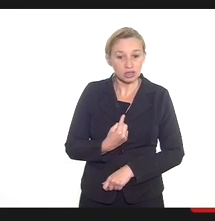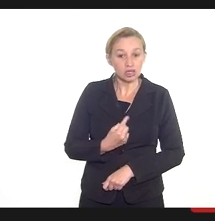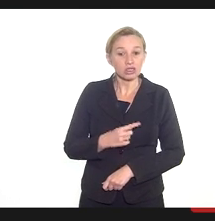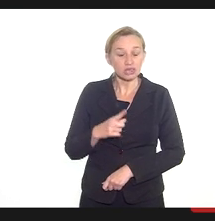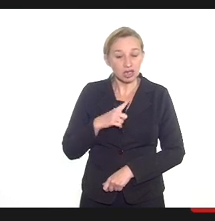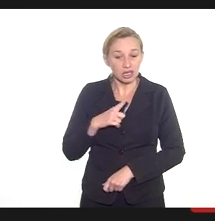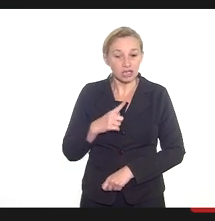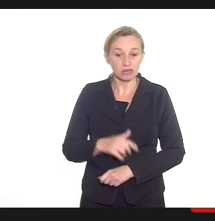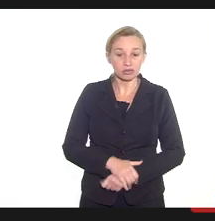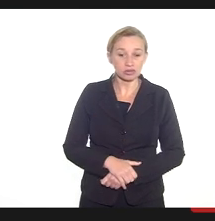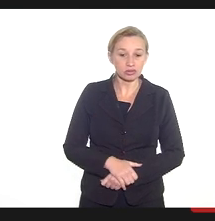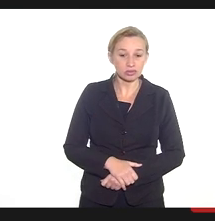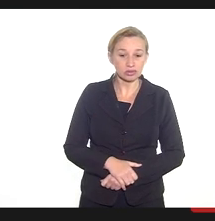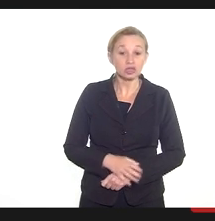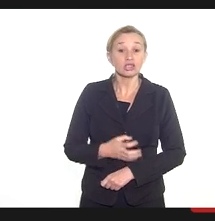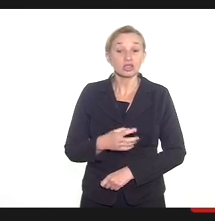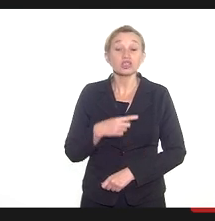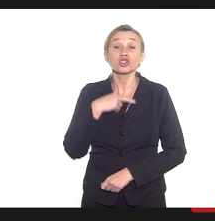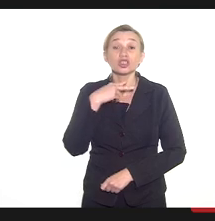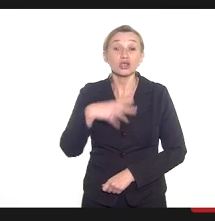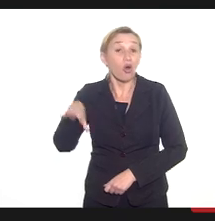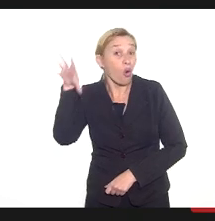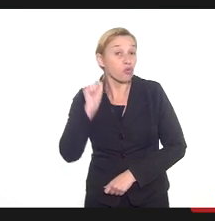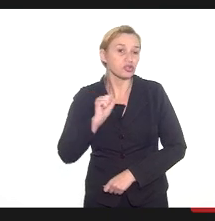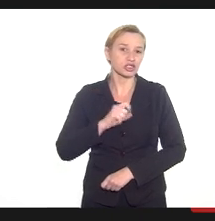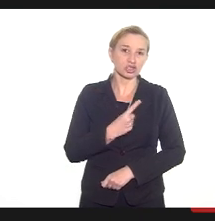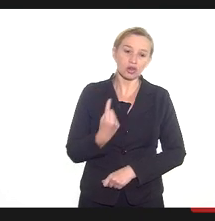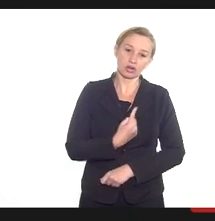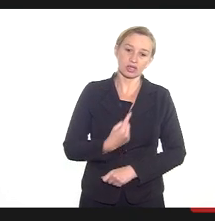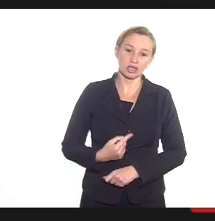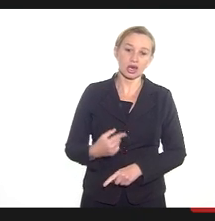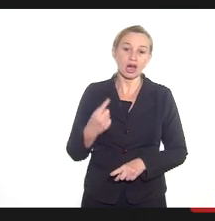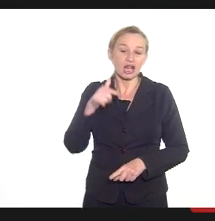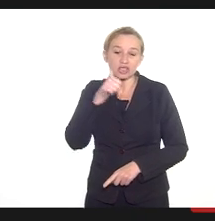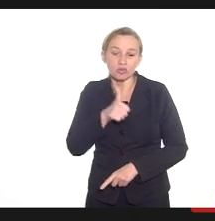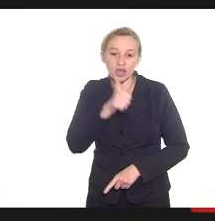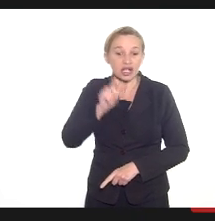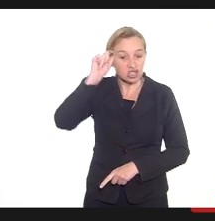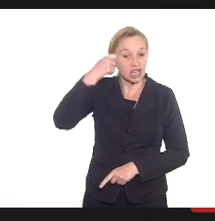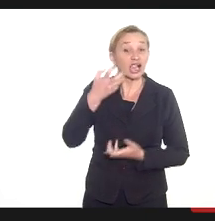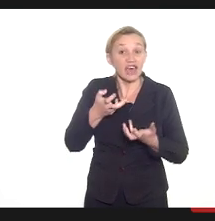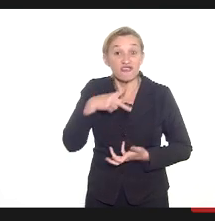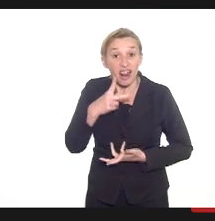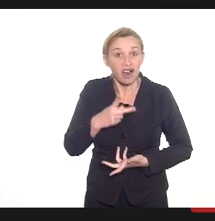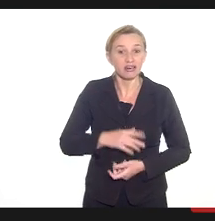o protagonismo, que nós sejamos ouvidas, porque as mulheres negras querem falar.